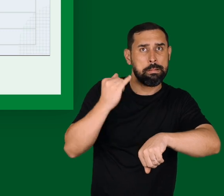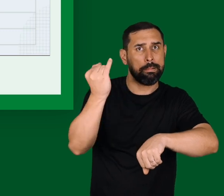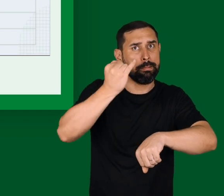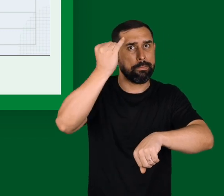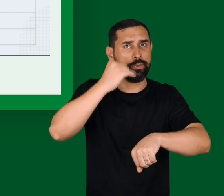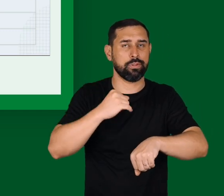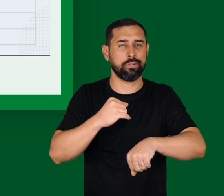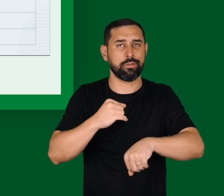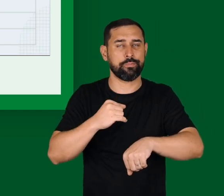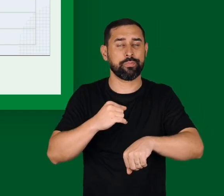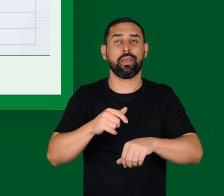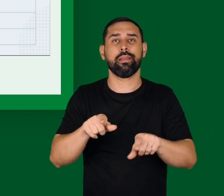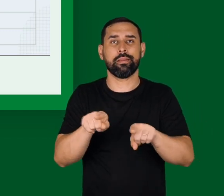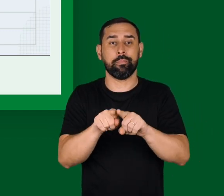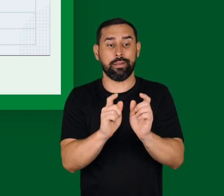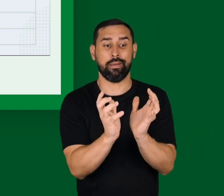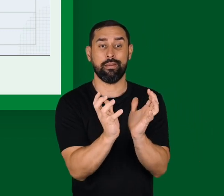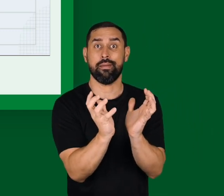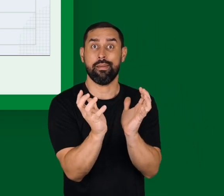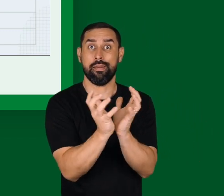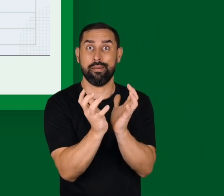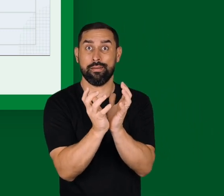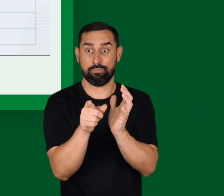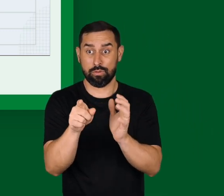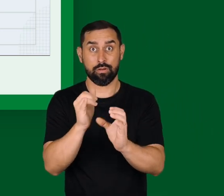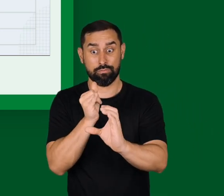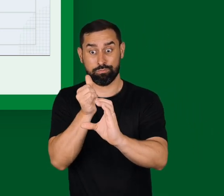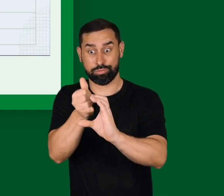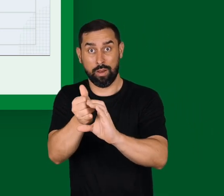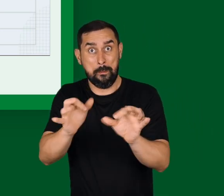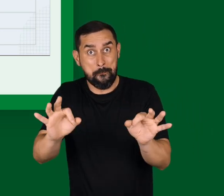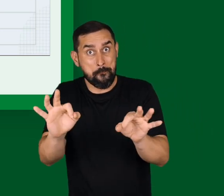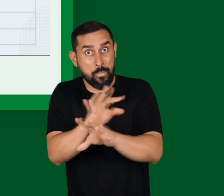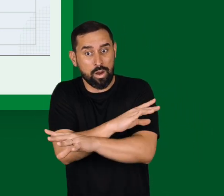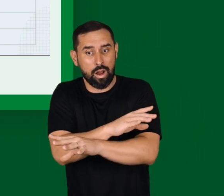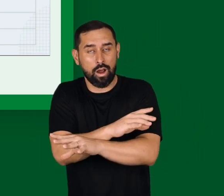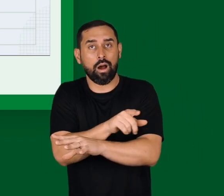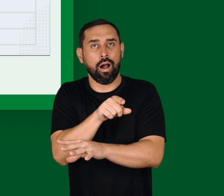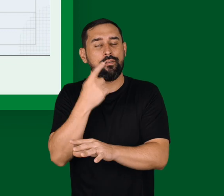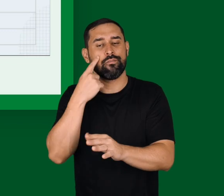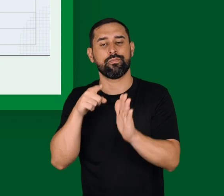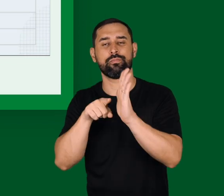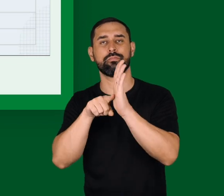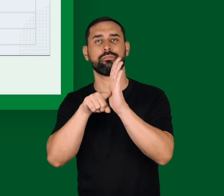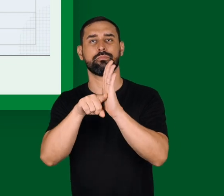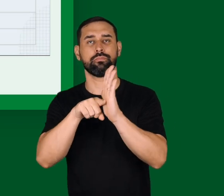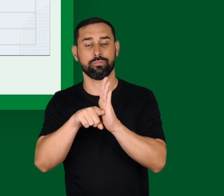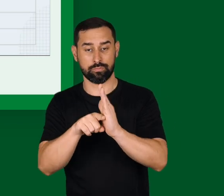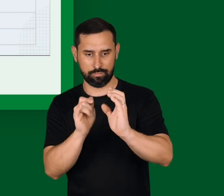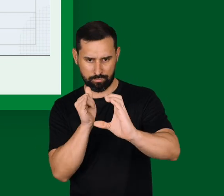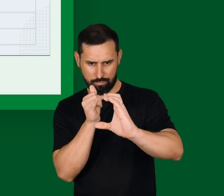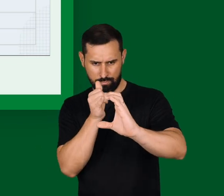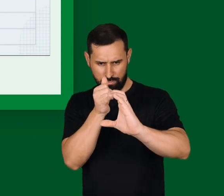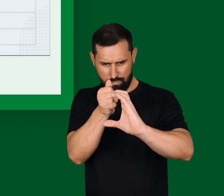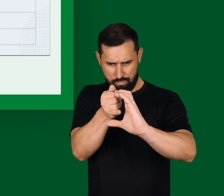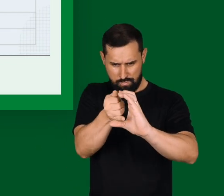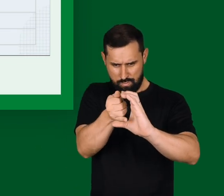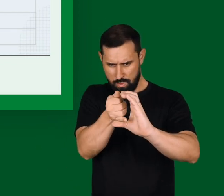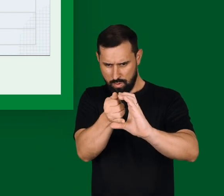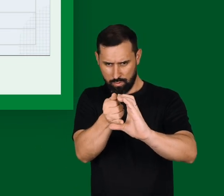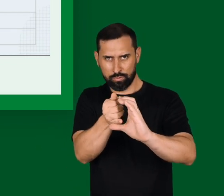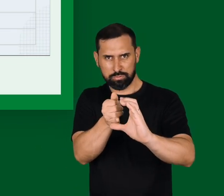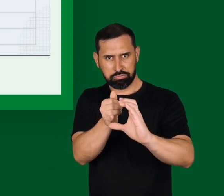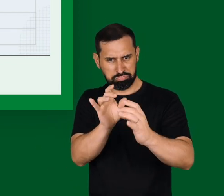E, obviamente, que a gente tem uma equipe pós-intubação para que ela possa checar se aquele tubo